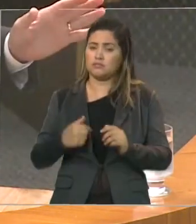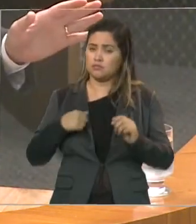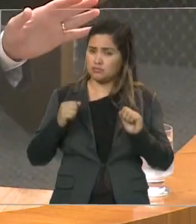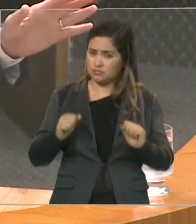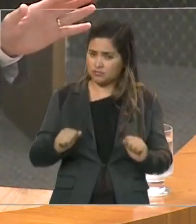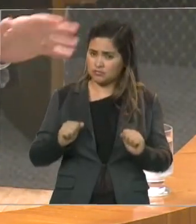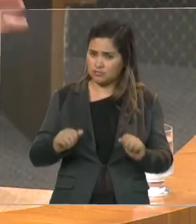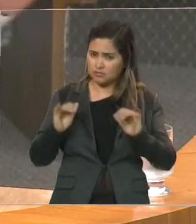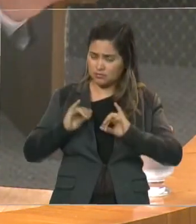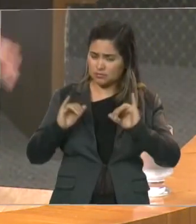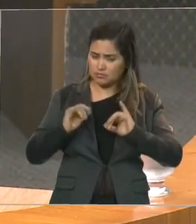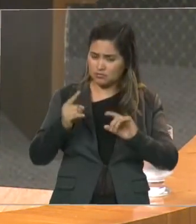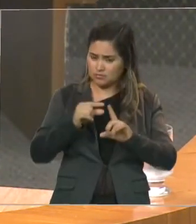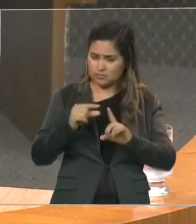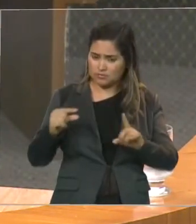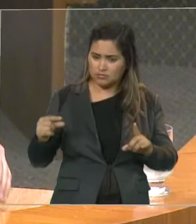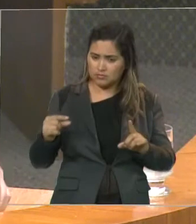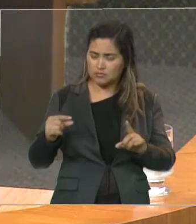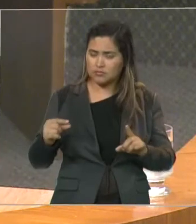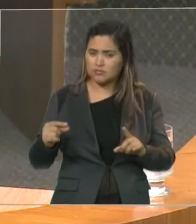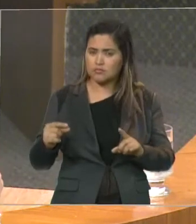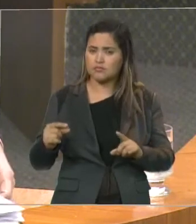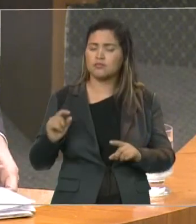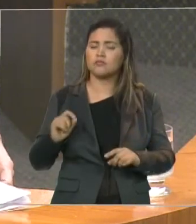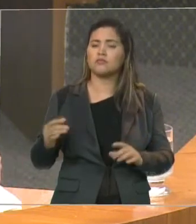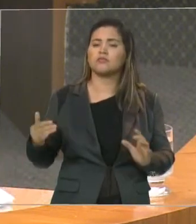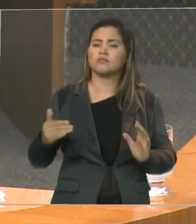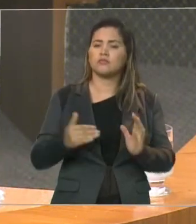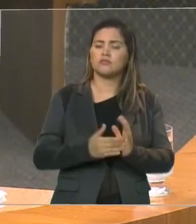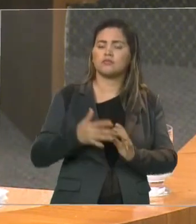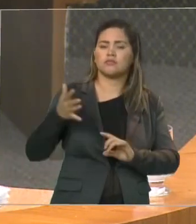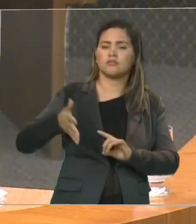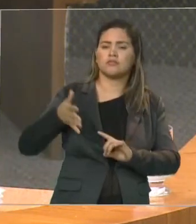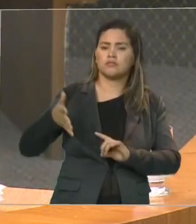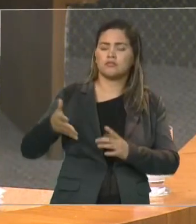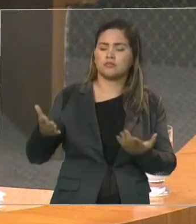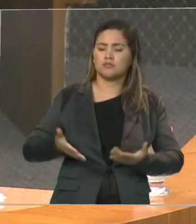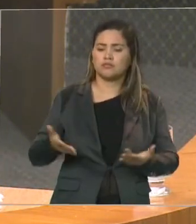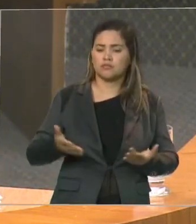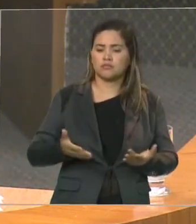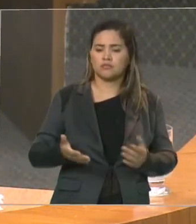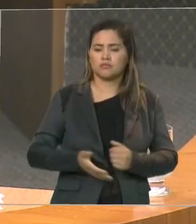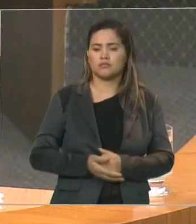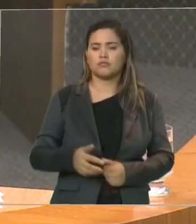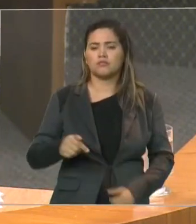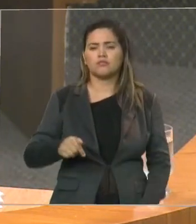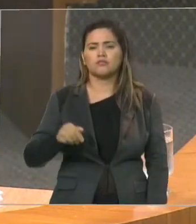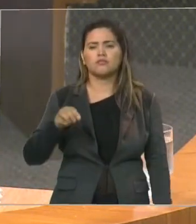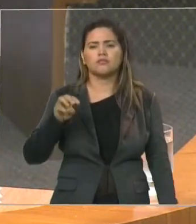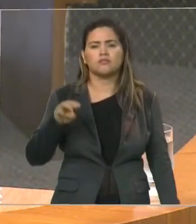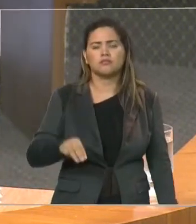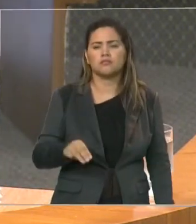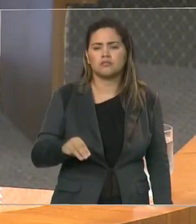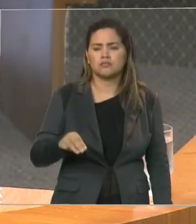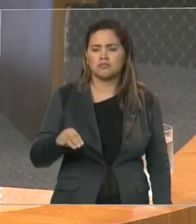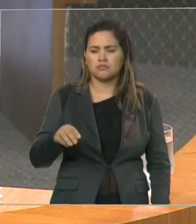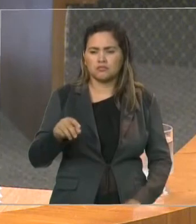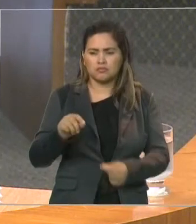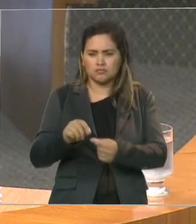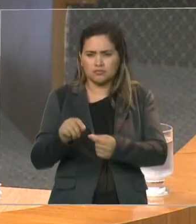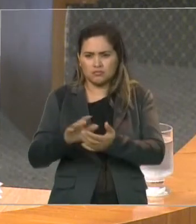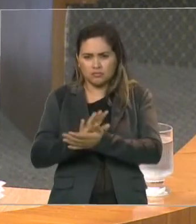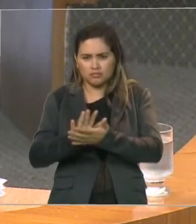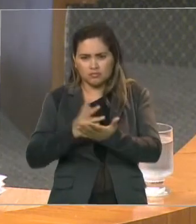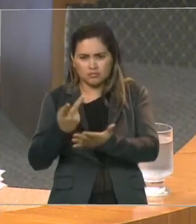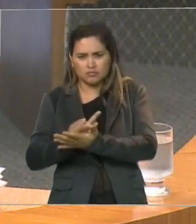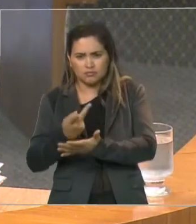frase só, que é a que eu vou encerrar o meu pronunciamento nessa discussão. Quem não deve, não teme.